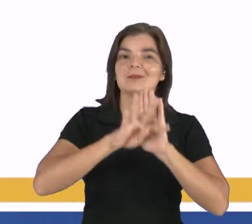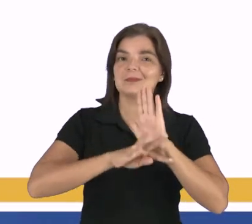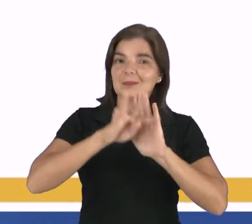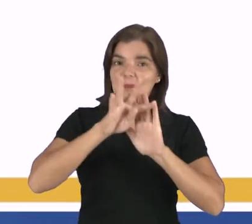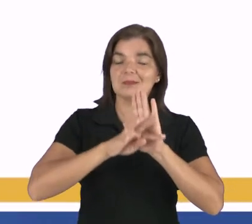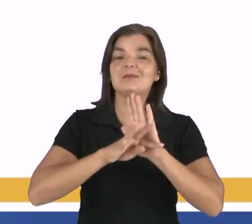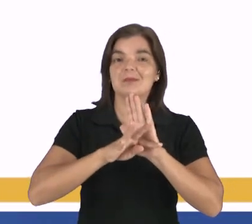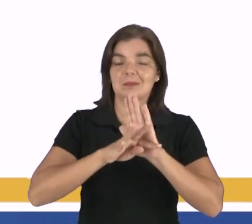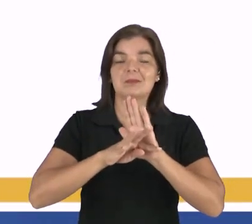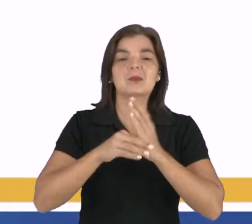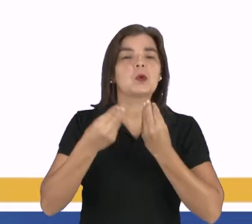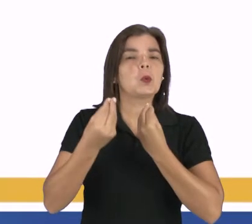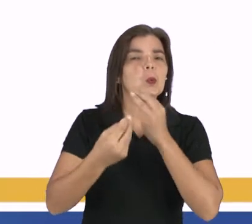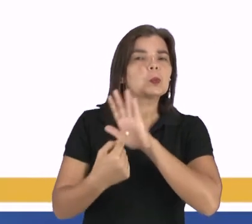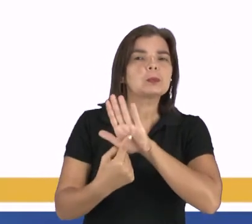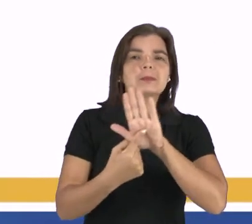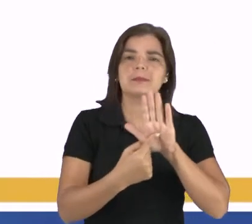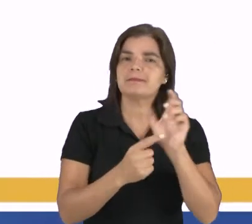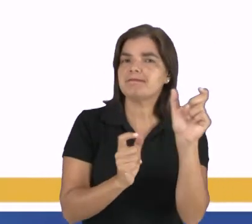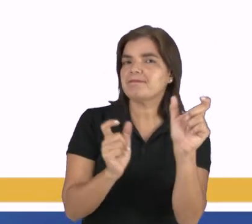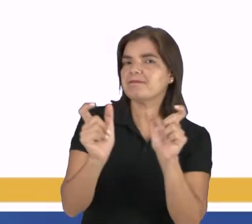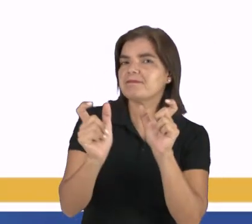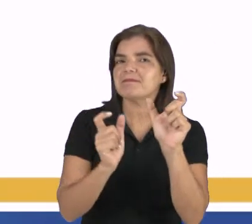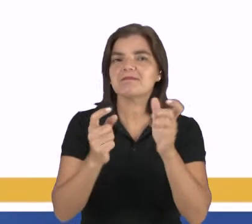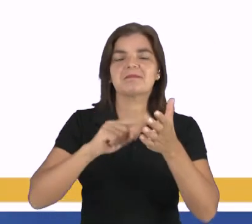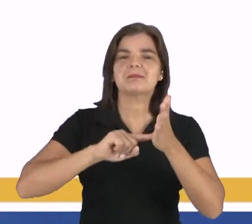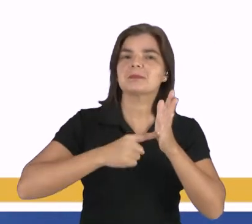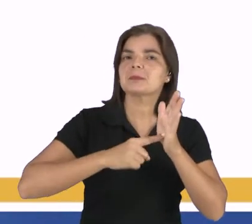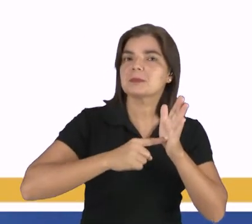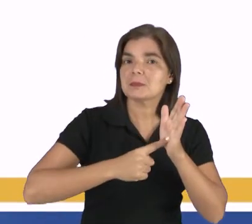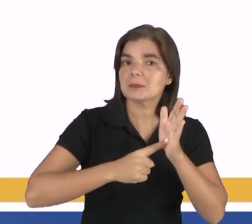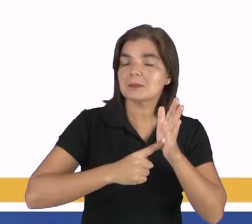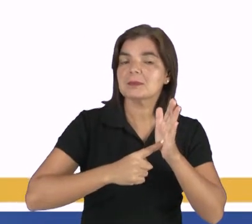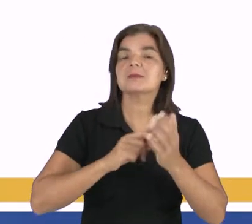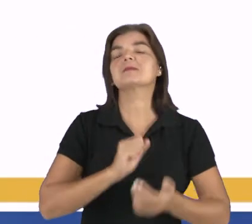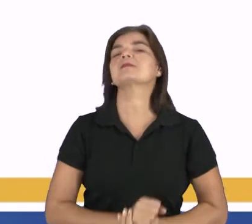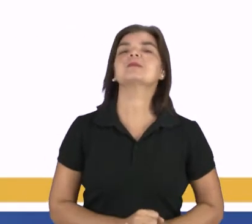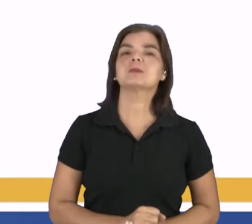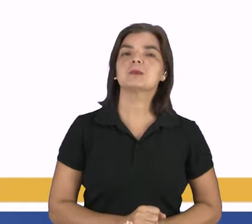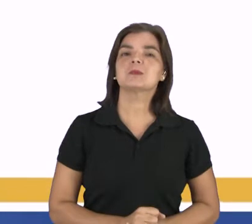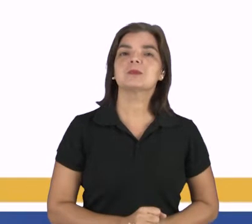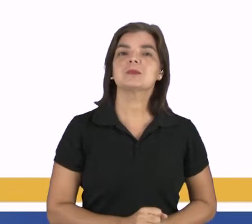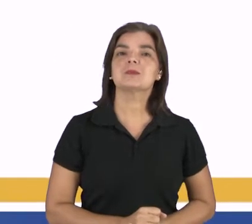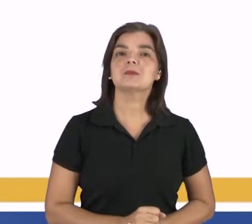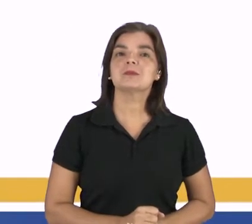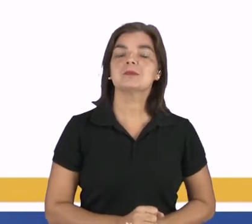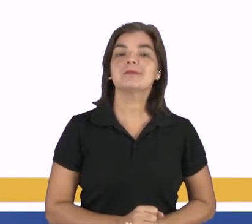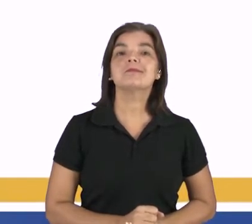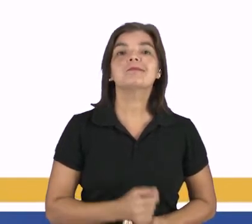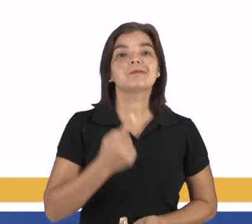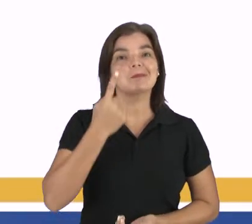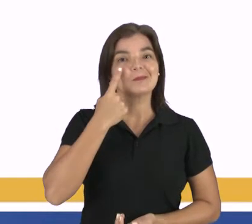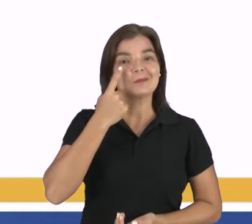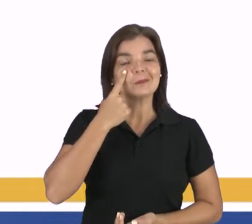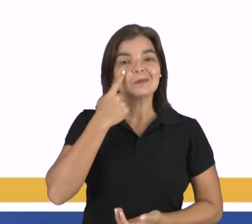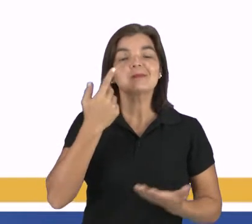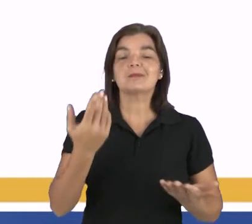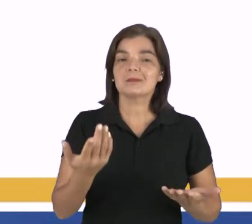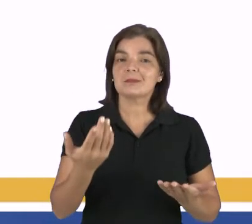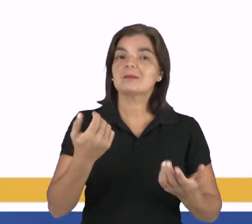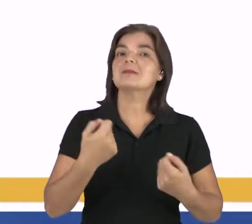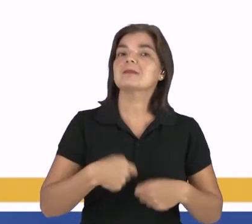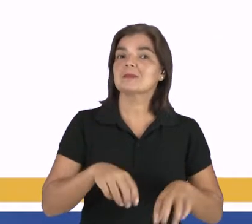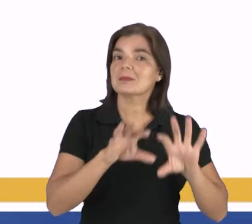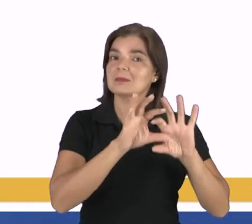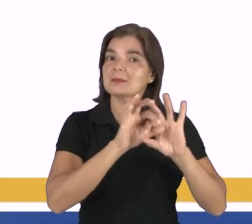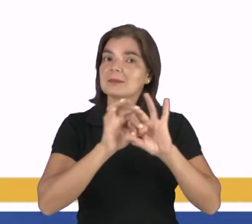texto, como ele se apresenta, as palavras, a pontuação e tudo mais, sua superfície, no caso,